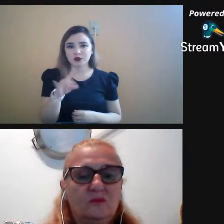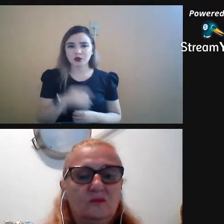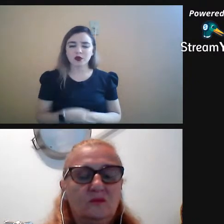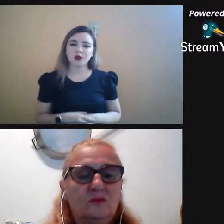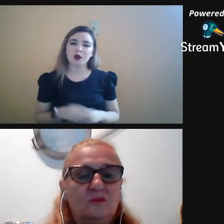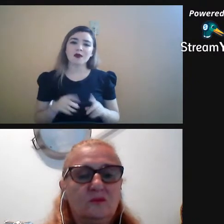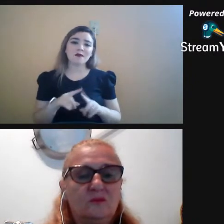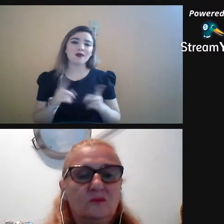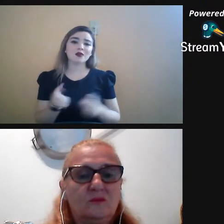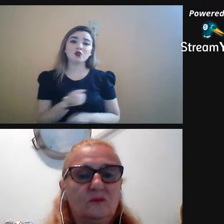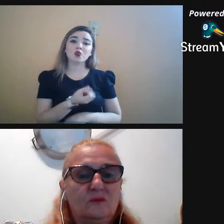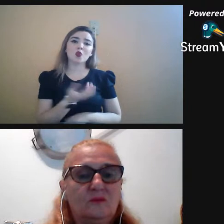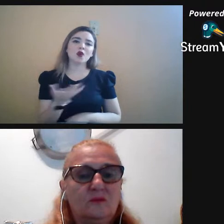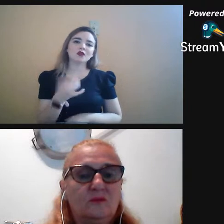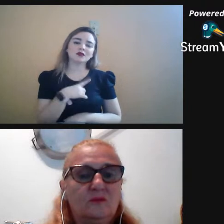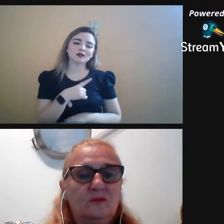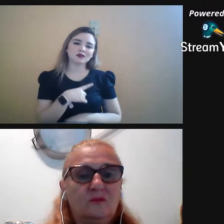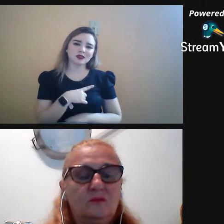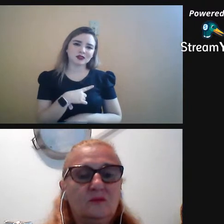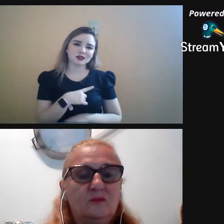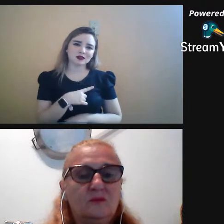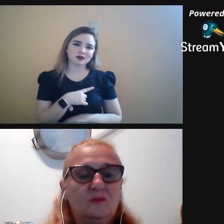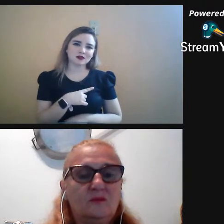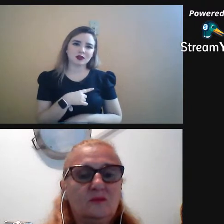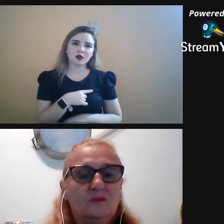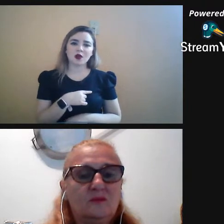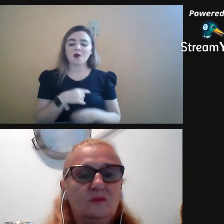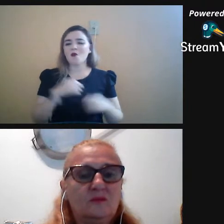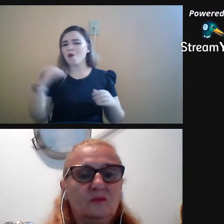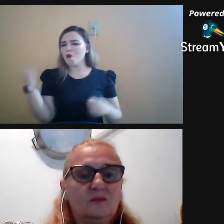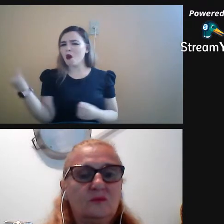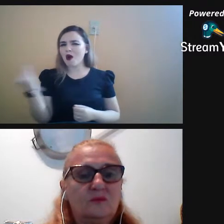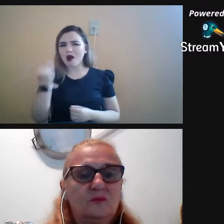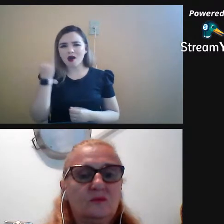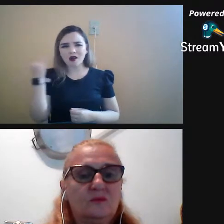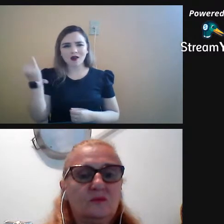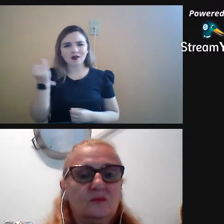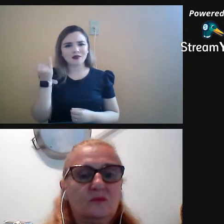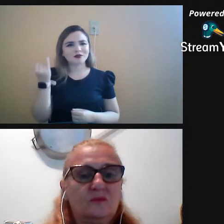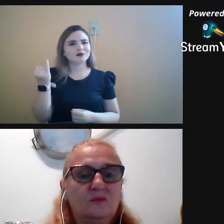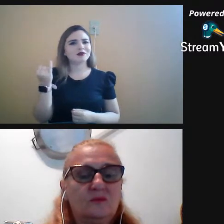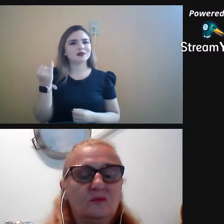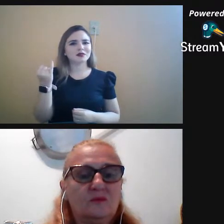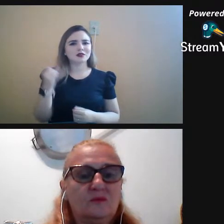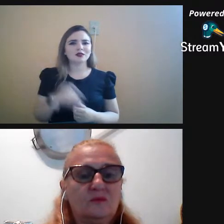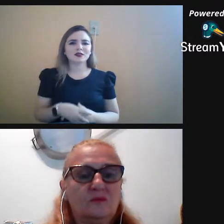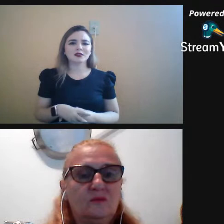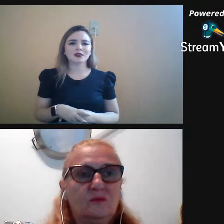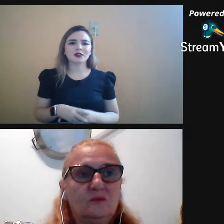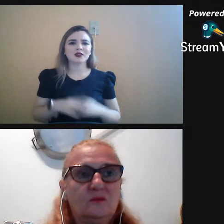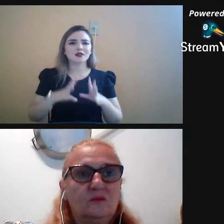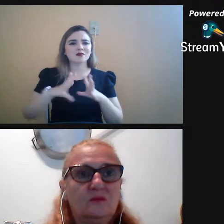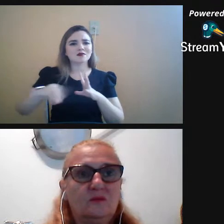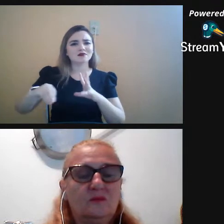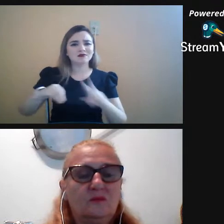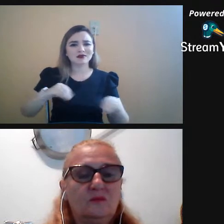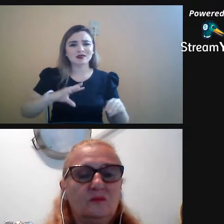quantas espécies que têm um papel super importante na cadeia alimentar desaparecem